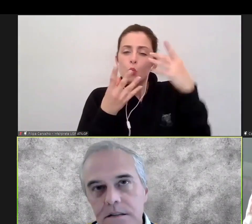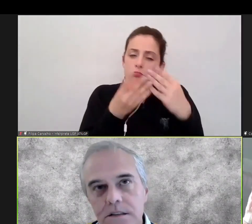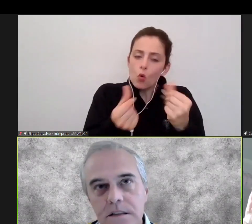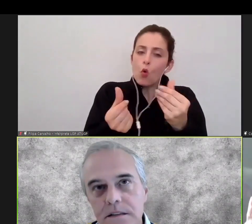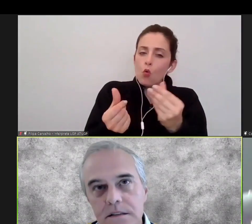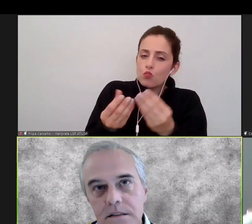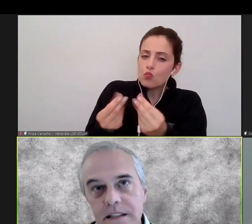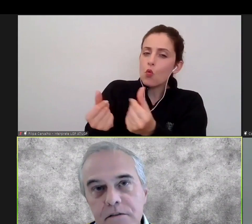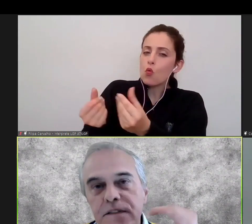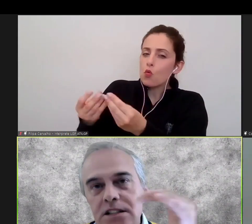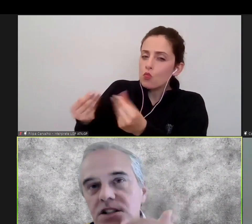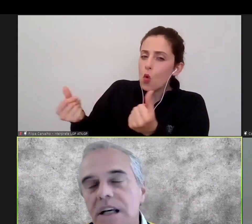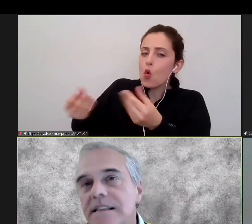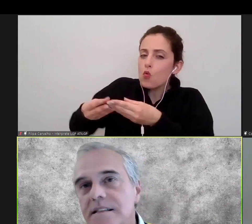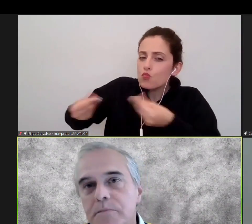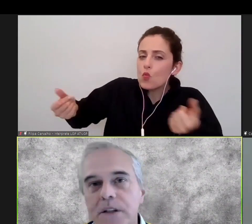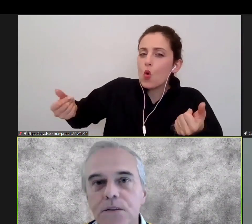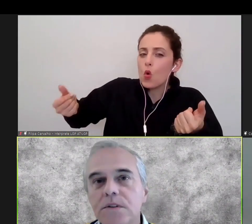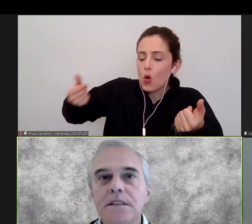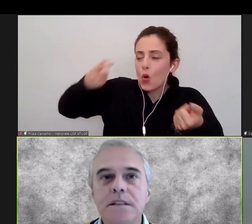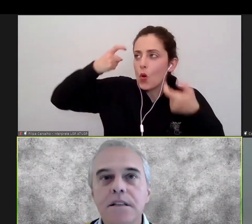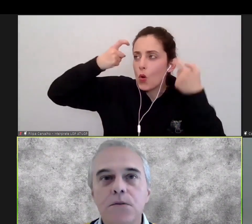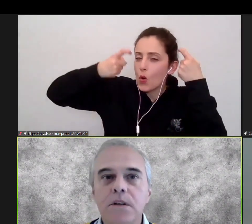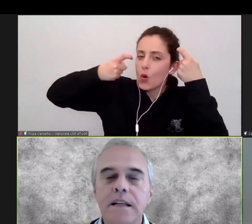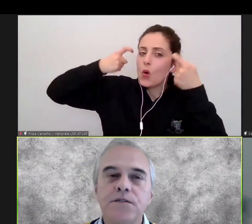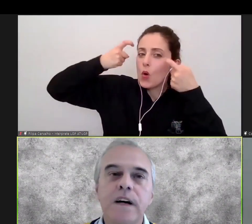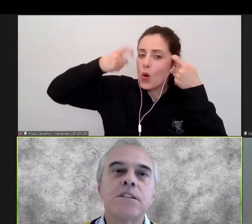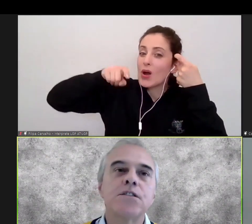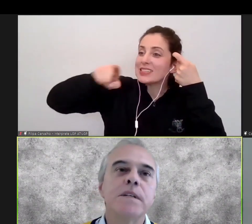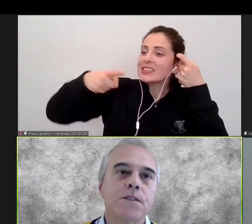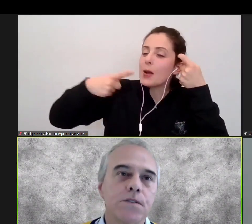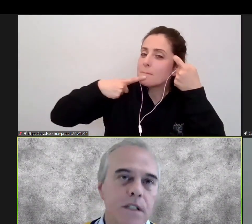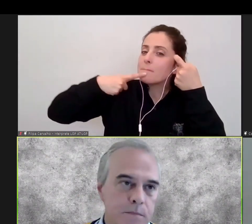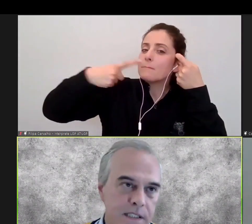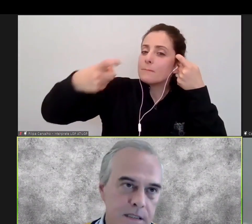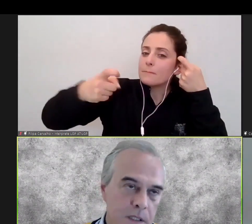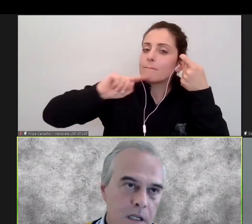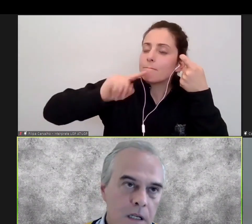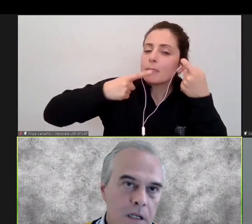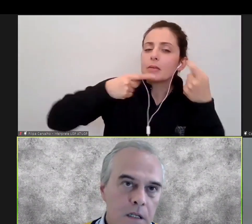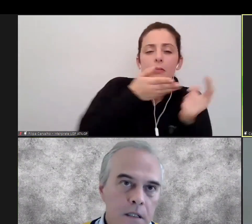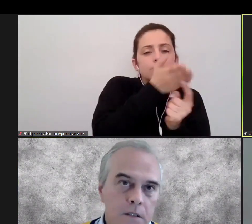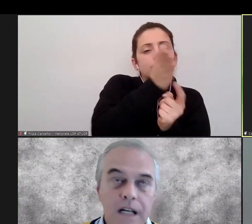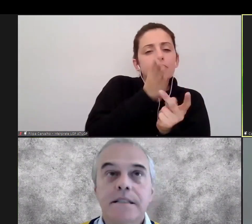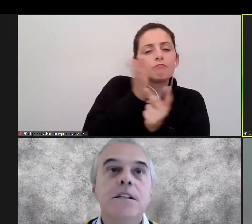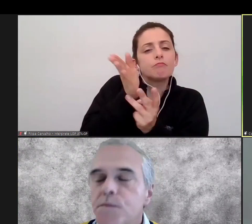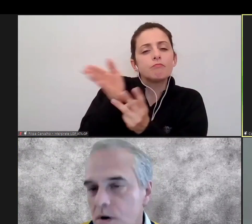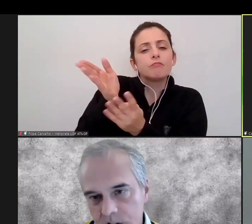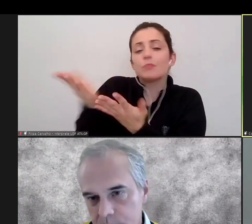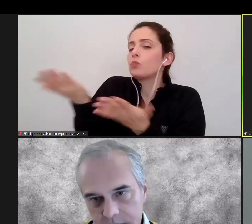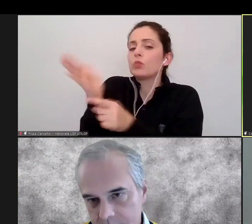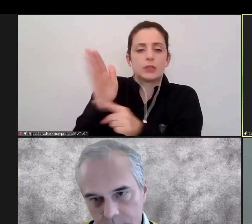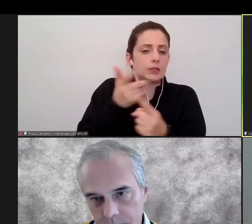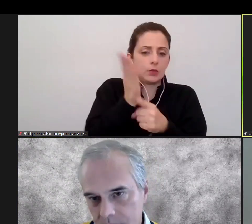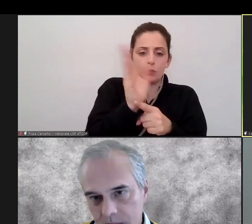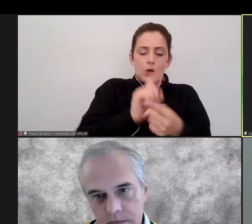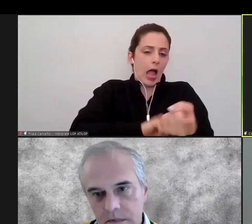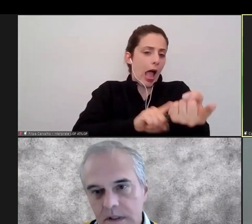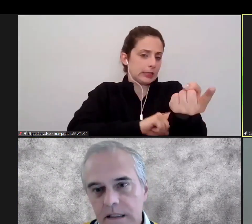isso, acho que deve fatiar essa pergunta e colocar as várias dimensões. Por exemplo, o racismo é uma